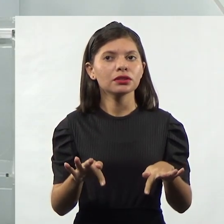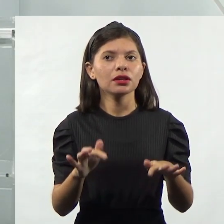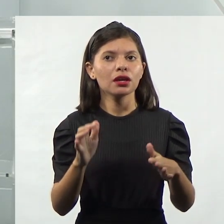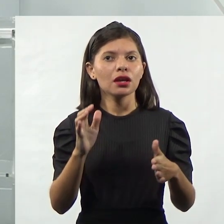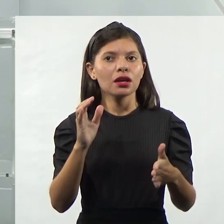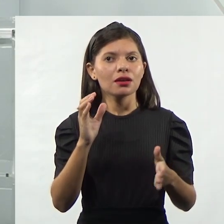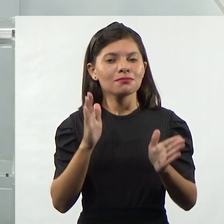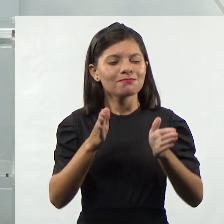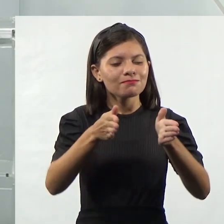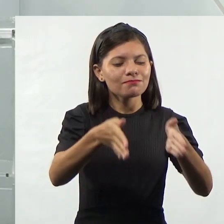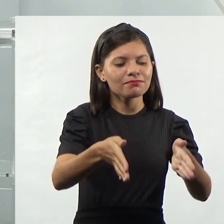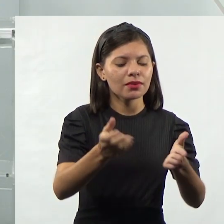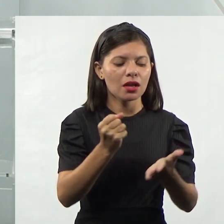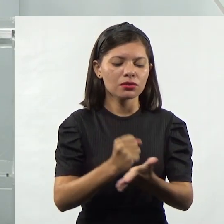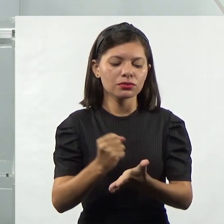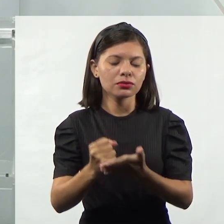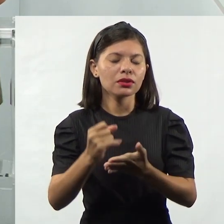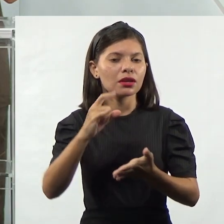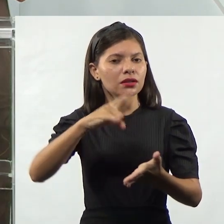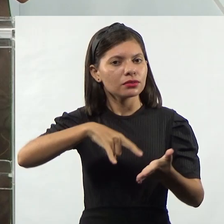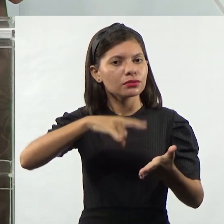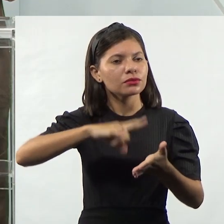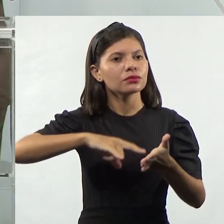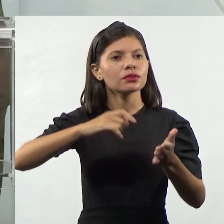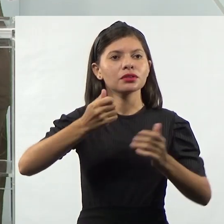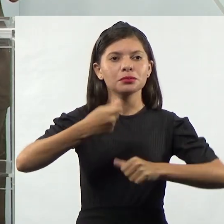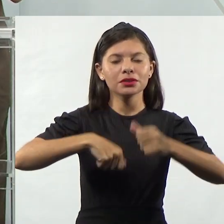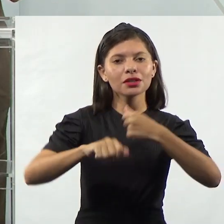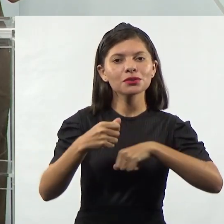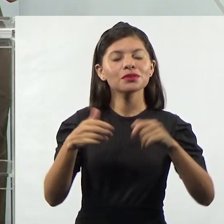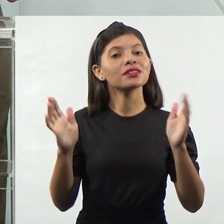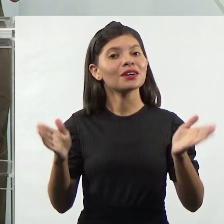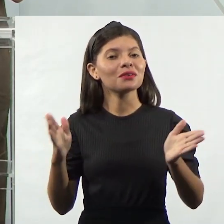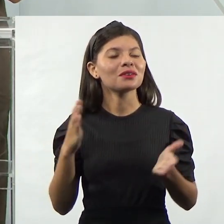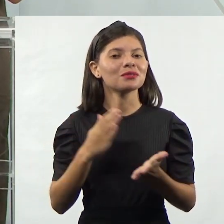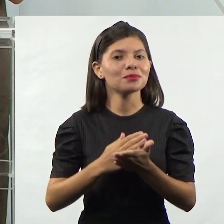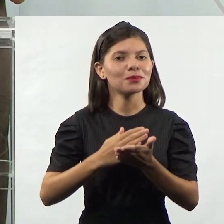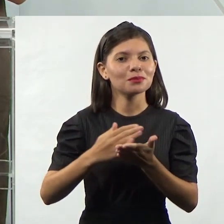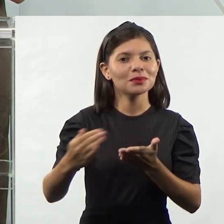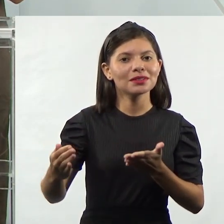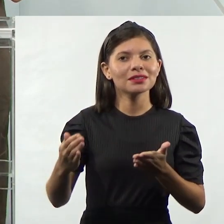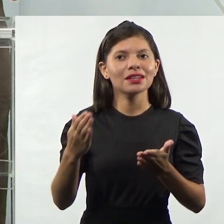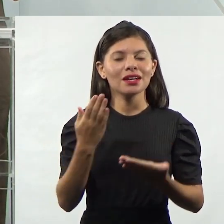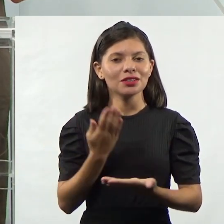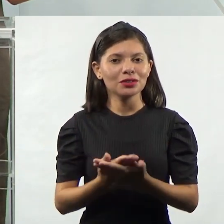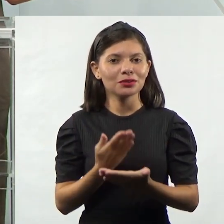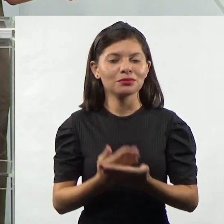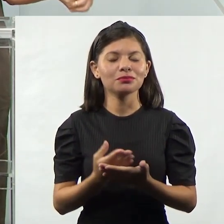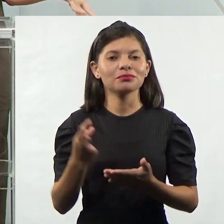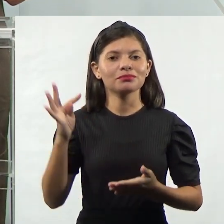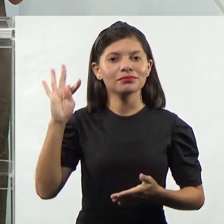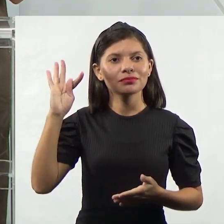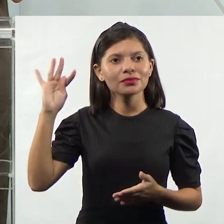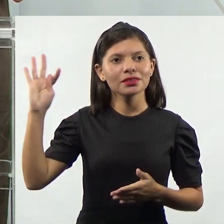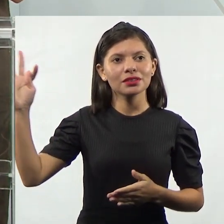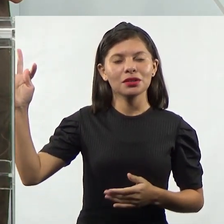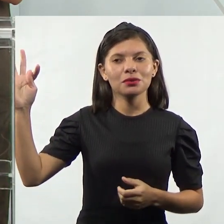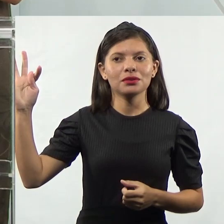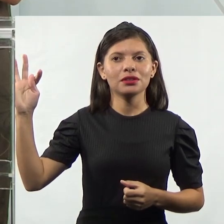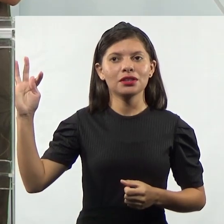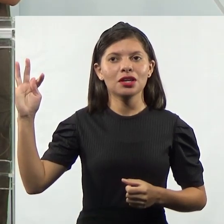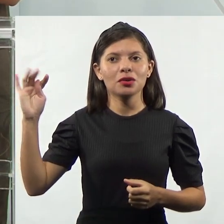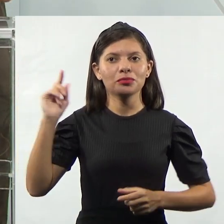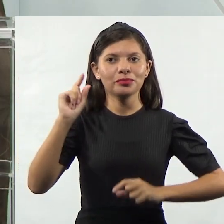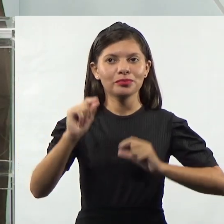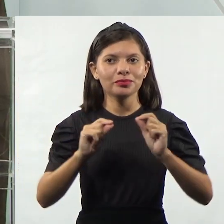os contratos administrativos. Então agora vamos começar a estudar a teoria da licitação e os